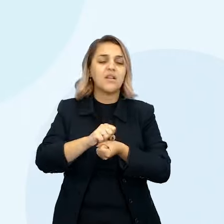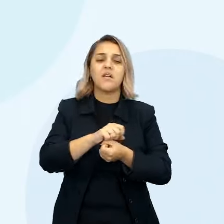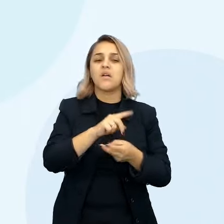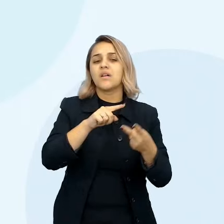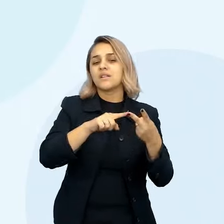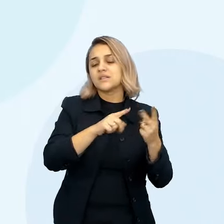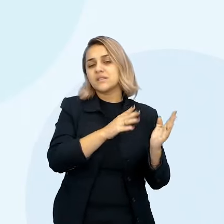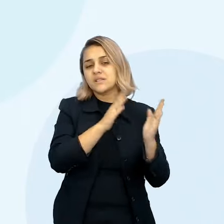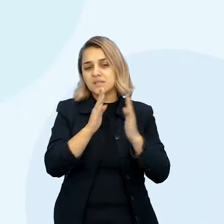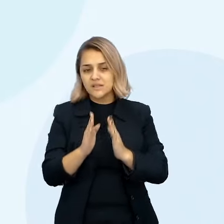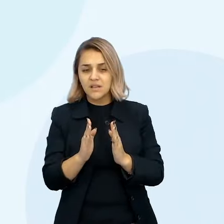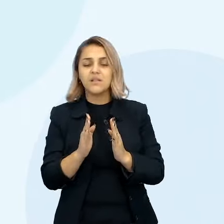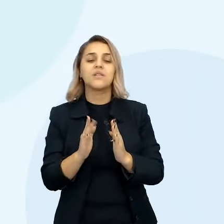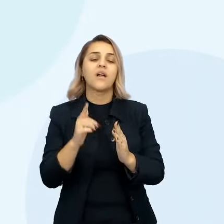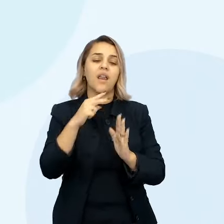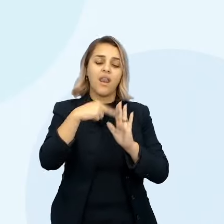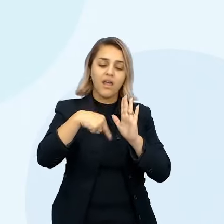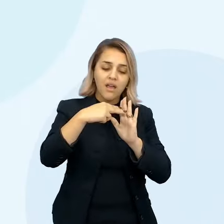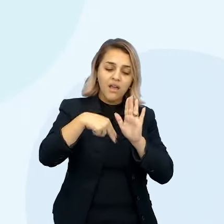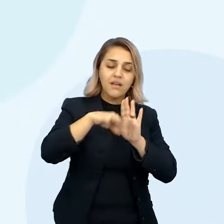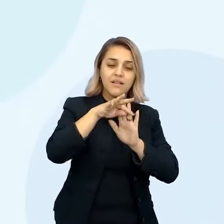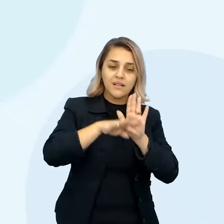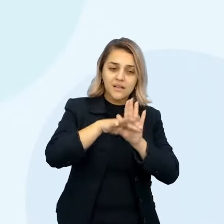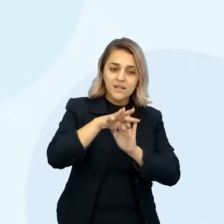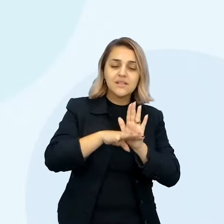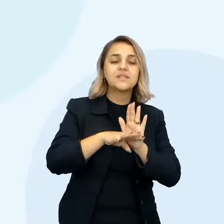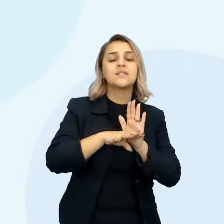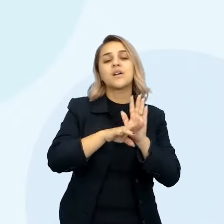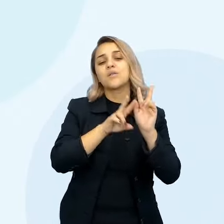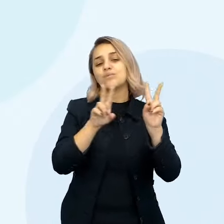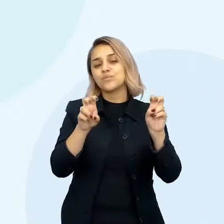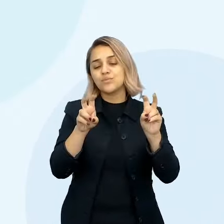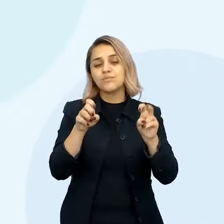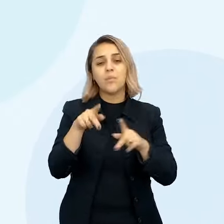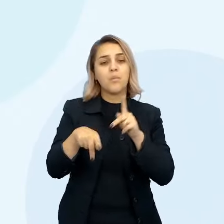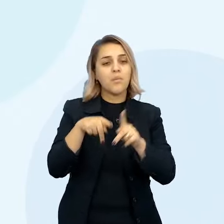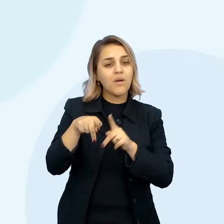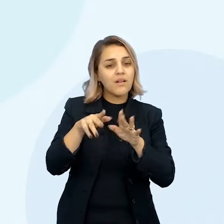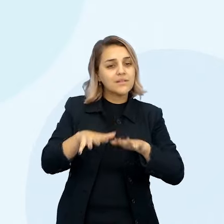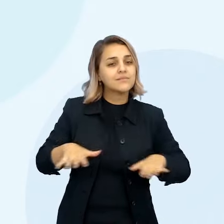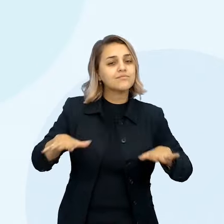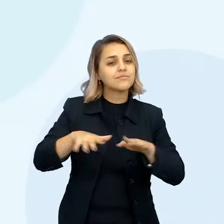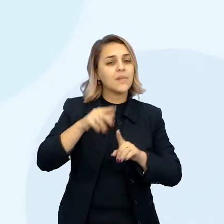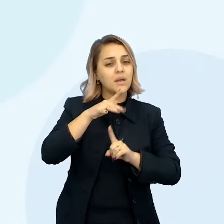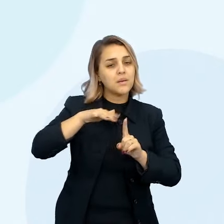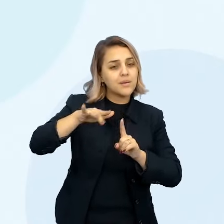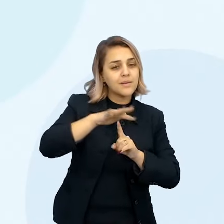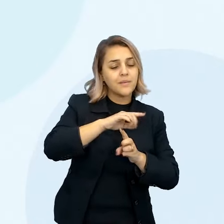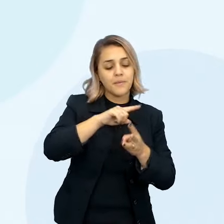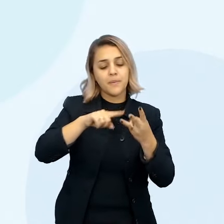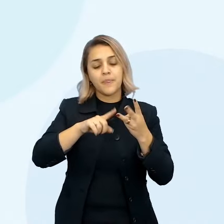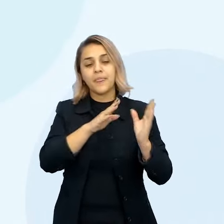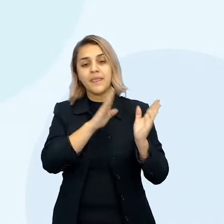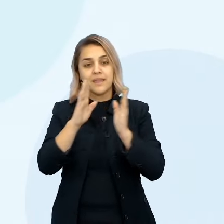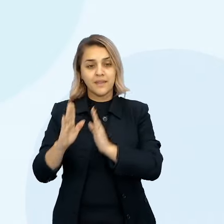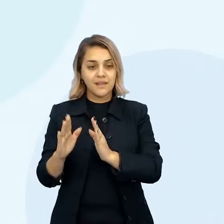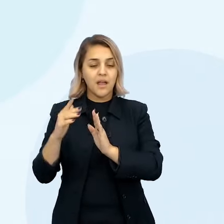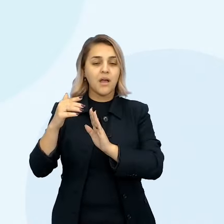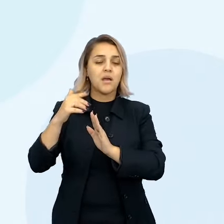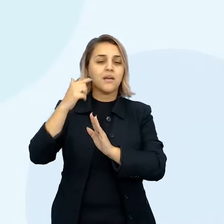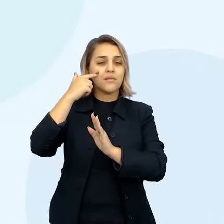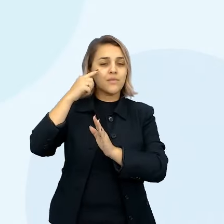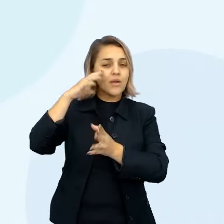estação, uma leitura de texto aí sobre a população e o meio ambiente. A terceira estação, uma leitura de um mapa, né, que a gente consegue já ver